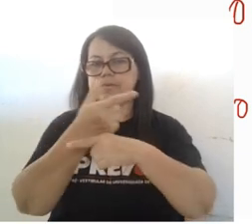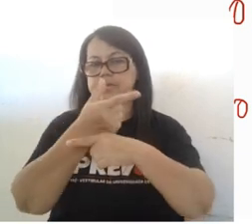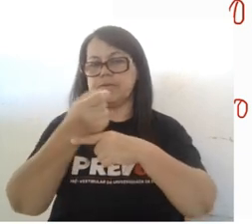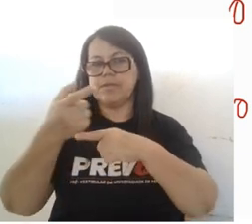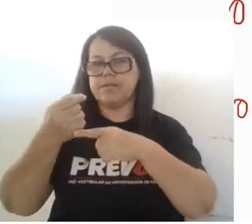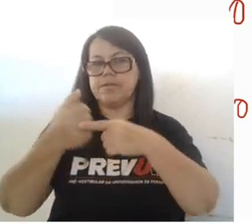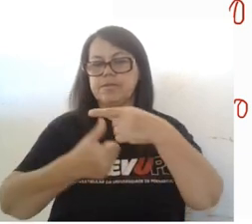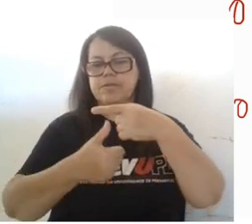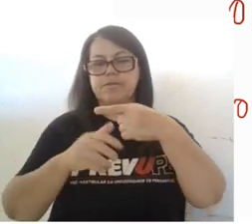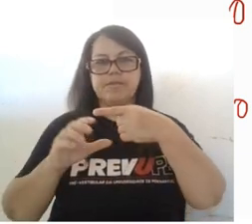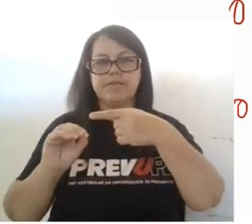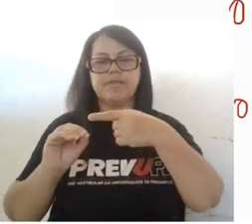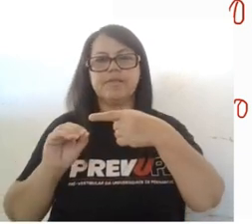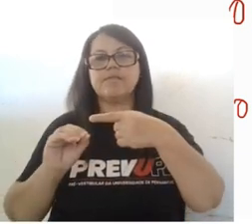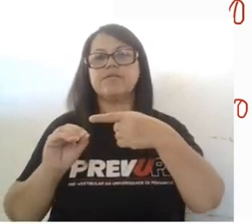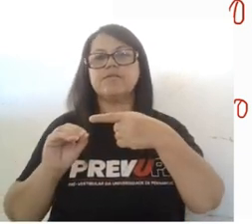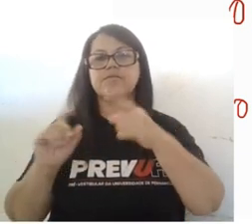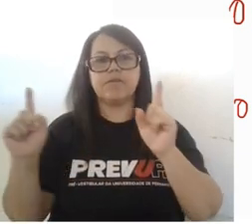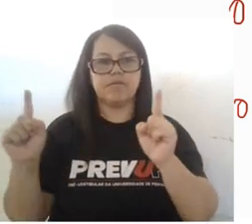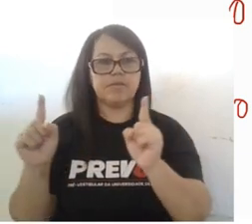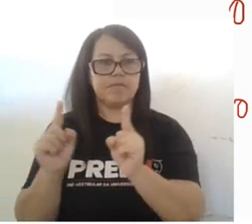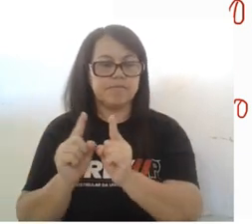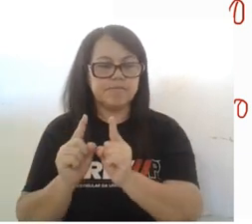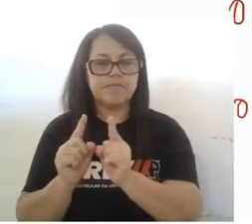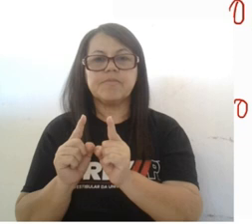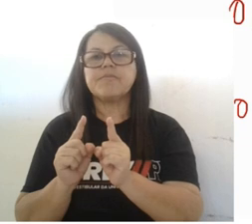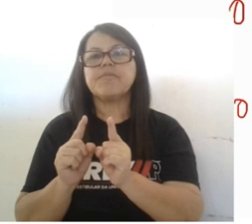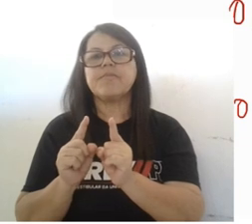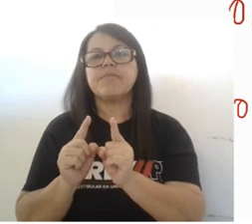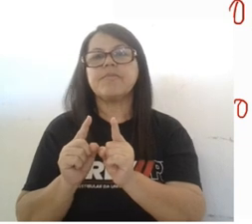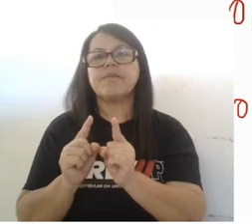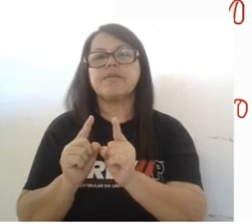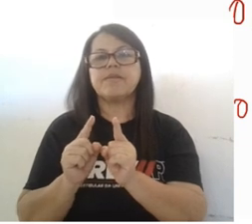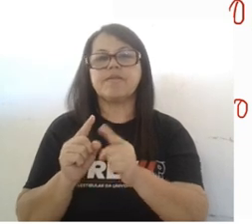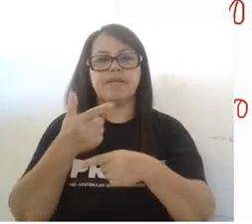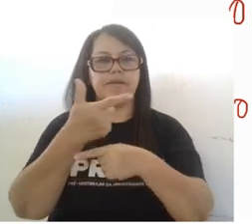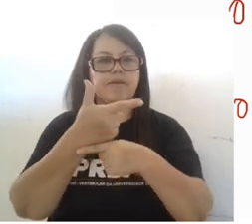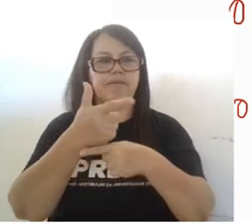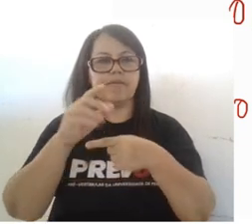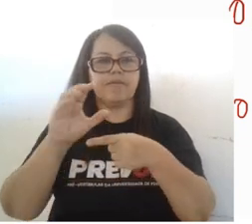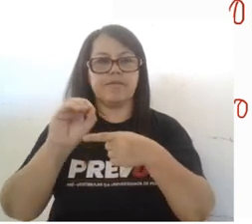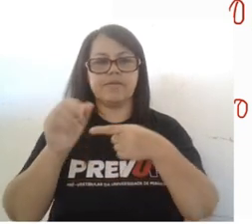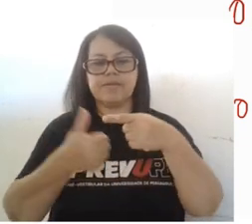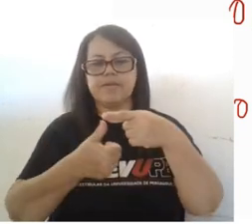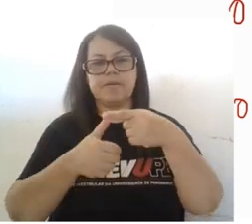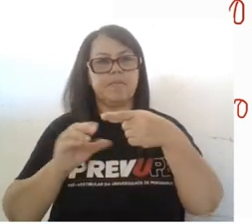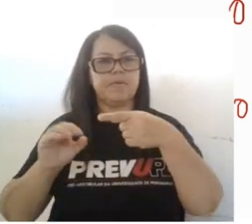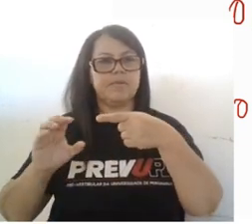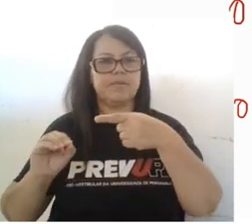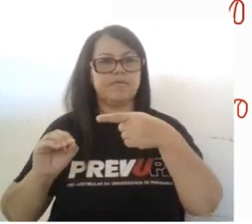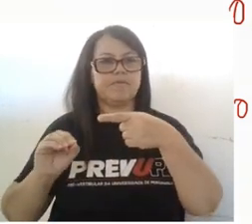10, que vai dar, simplificando, né, por 10, vai ficar 20%.